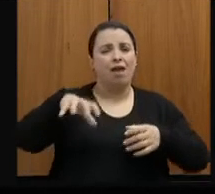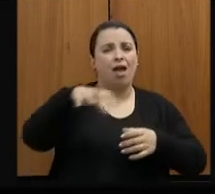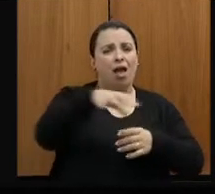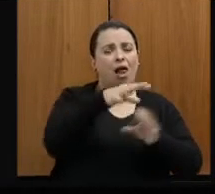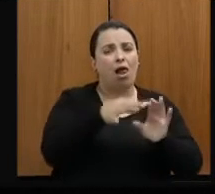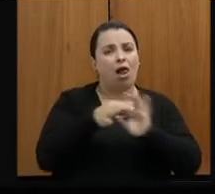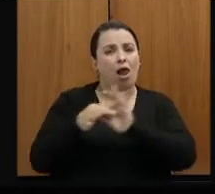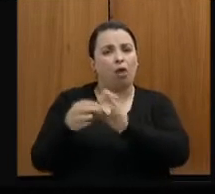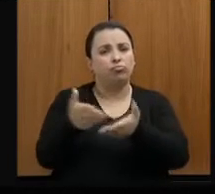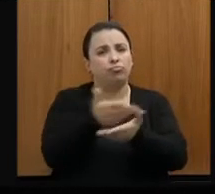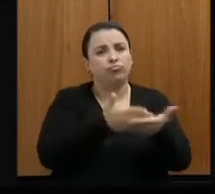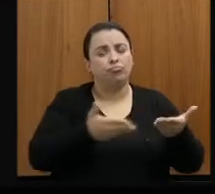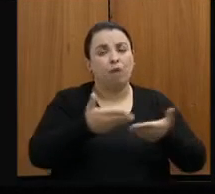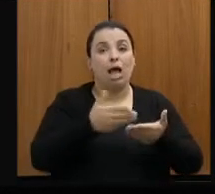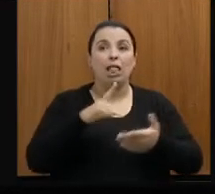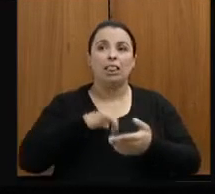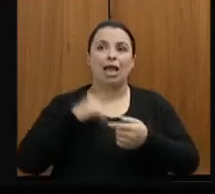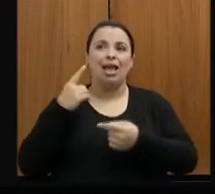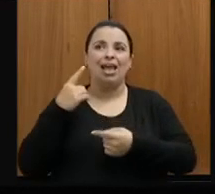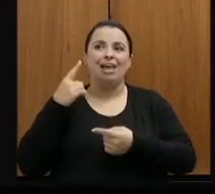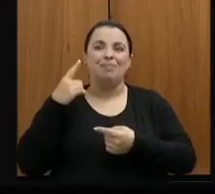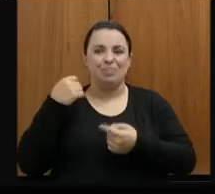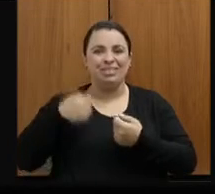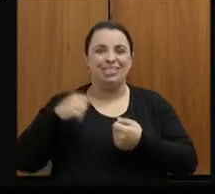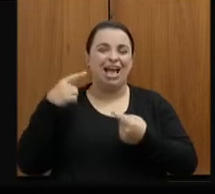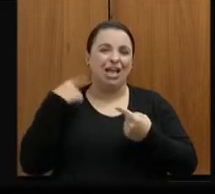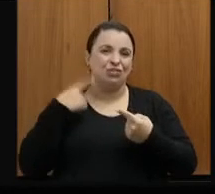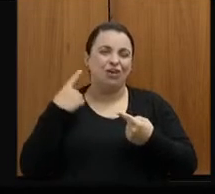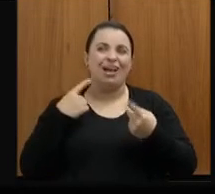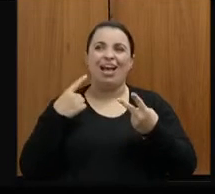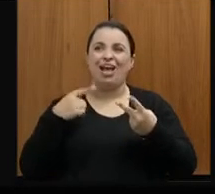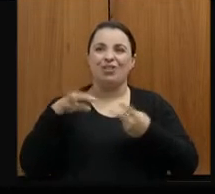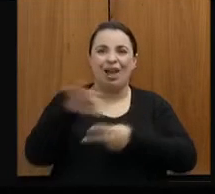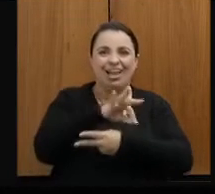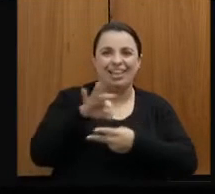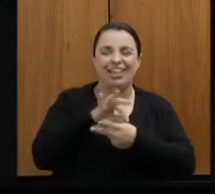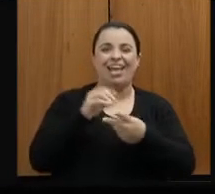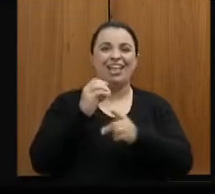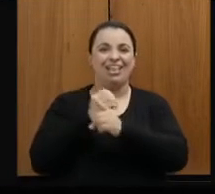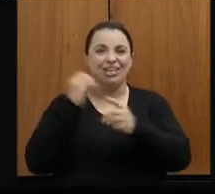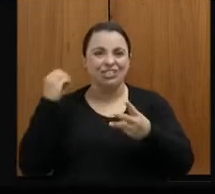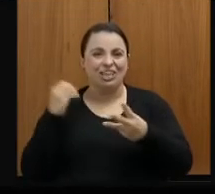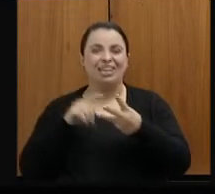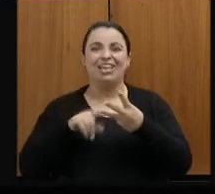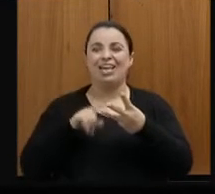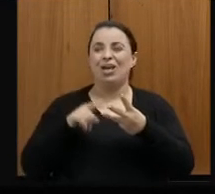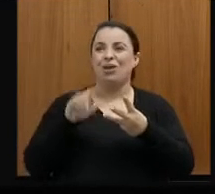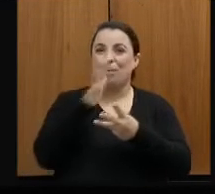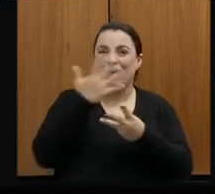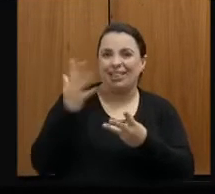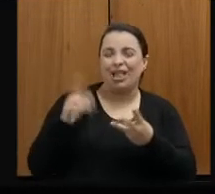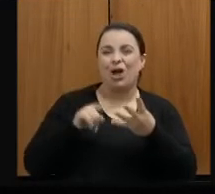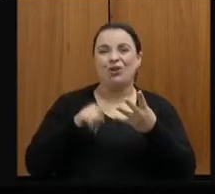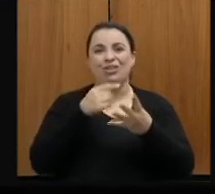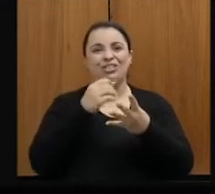Então, gente precisa de advogados, a gente precisa de arquitetos, a gente precisa de engenheiros, a gente precisa de engenheiro ambiental, engenheiro civil,